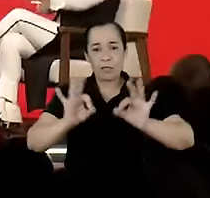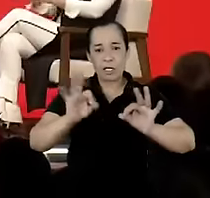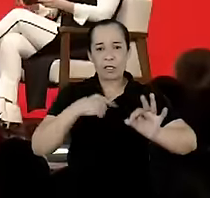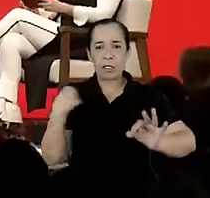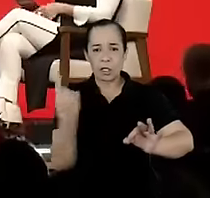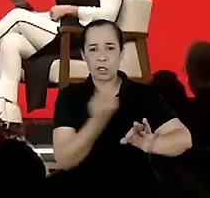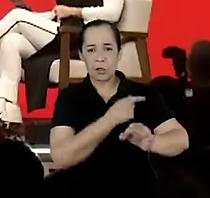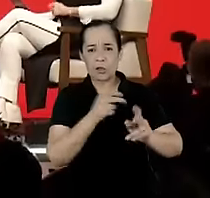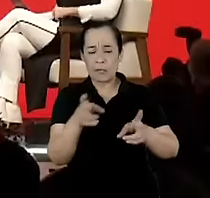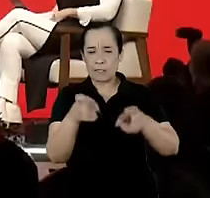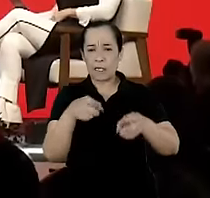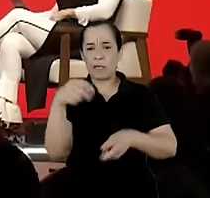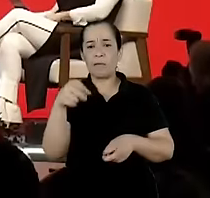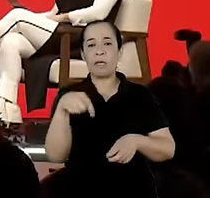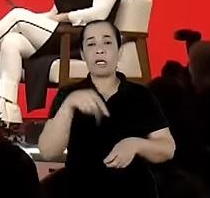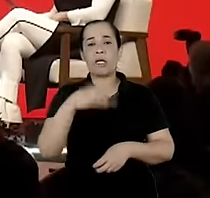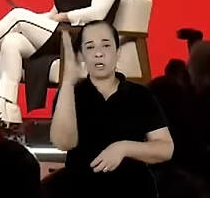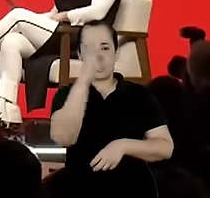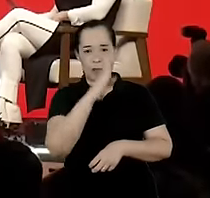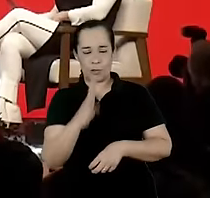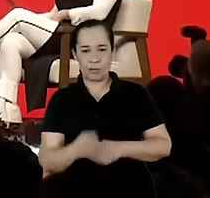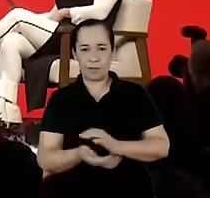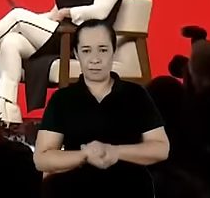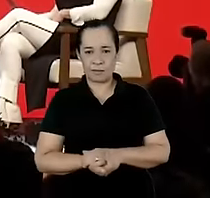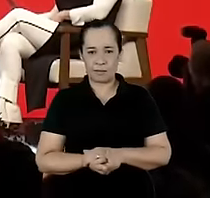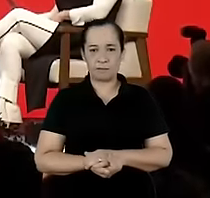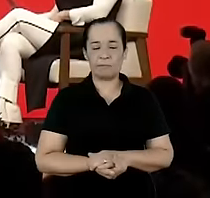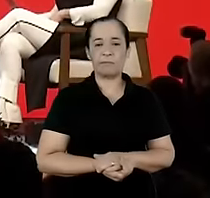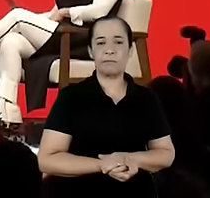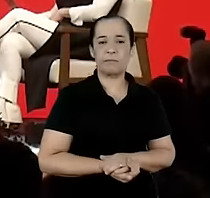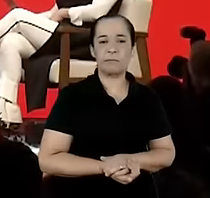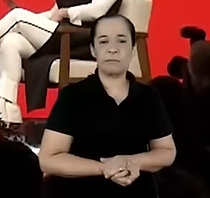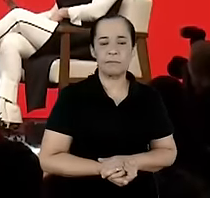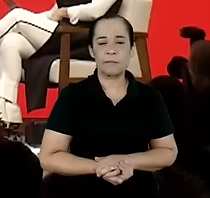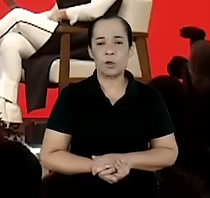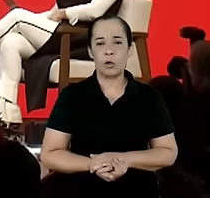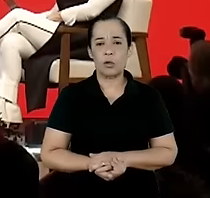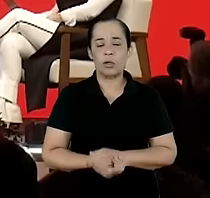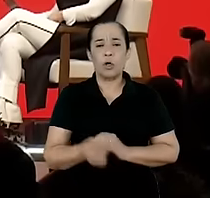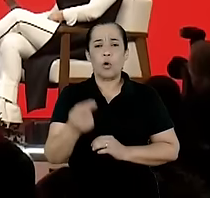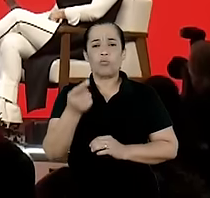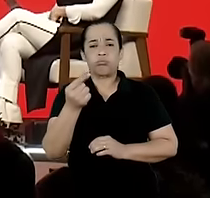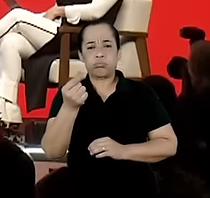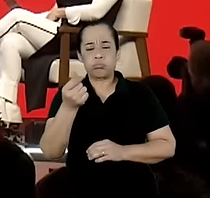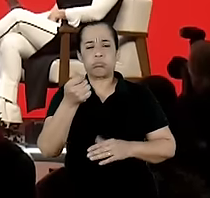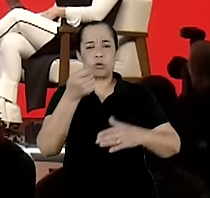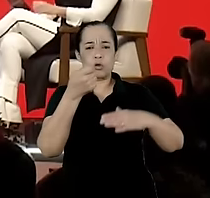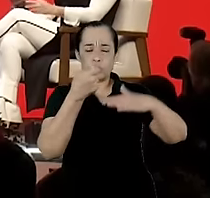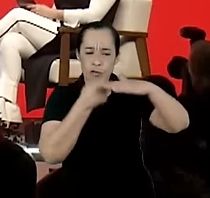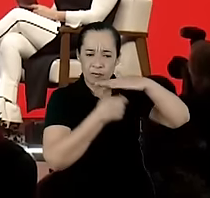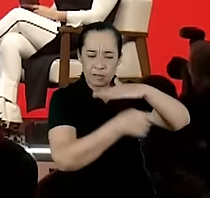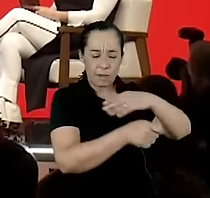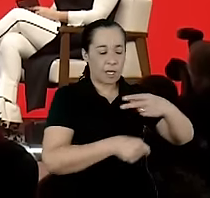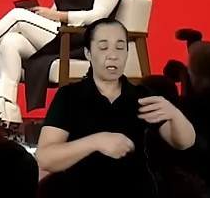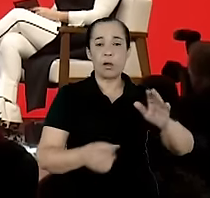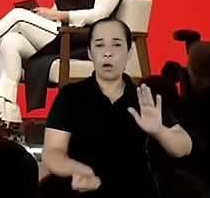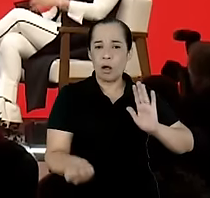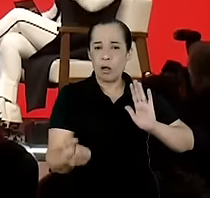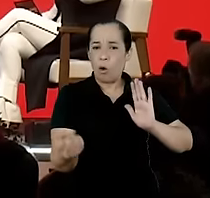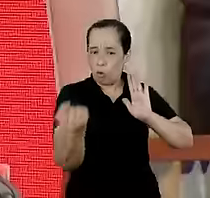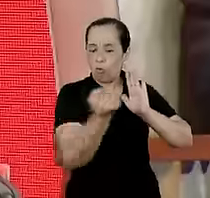Brasil o novo Marco legal dos Fundos o marco regulatório dos fundos de investimentos o marco regulatório dos assessores de